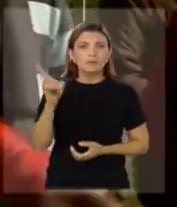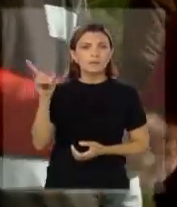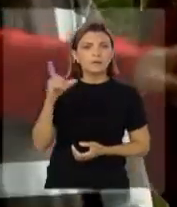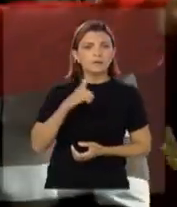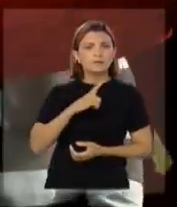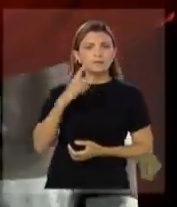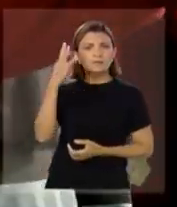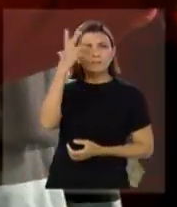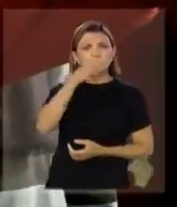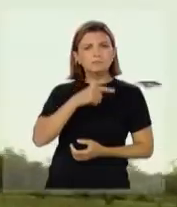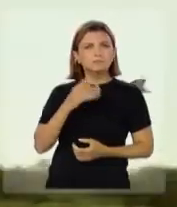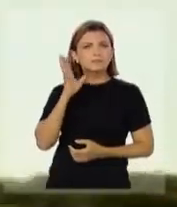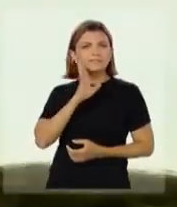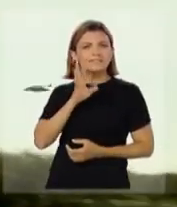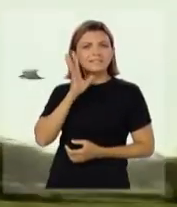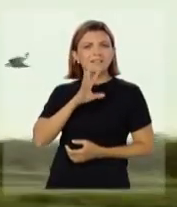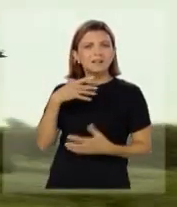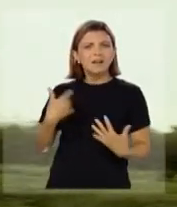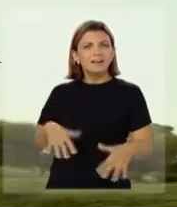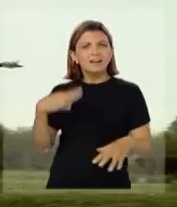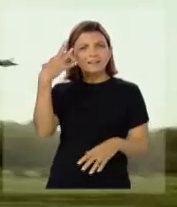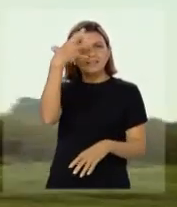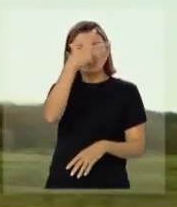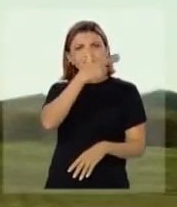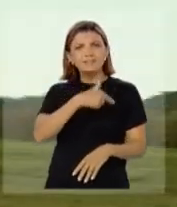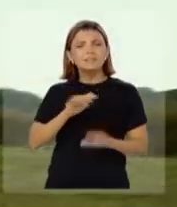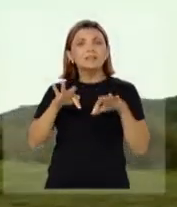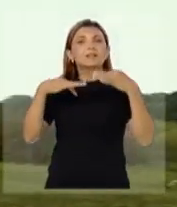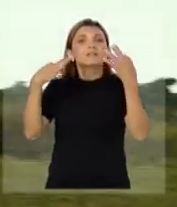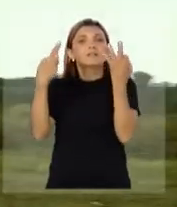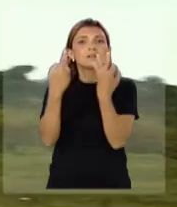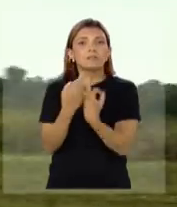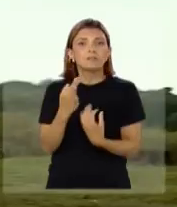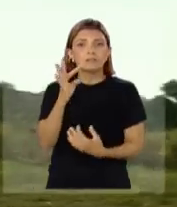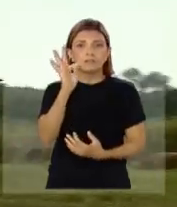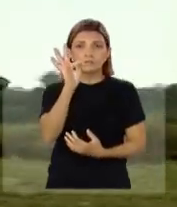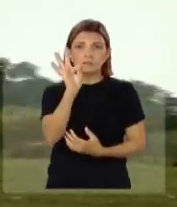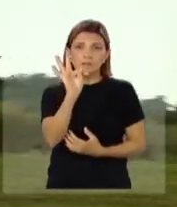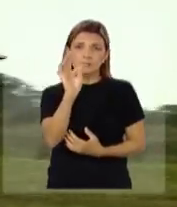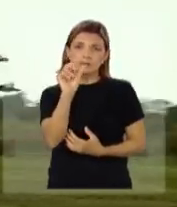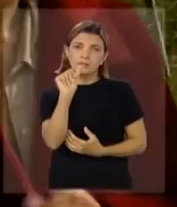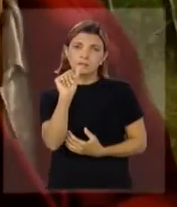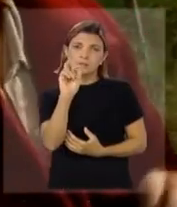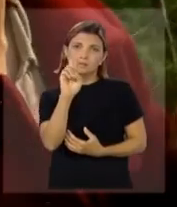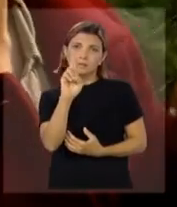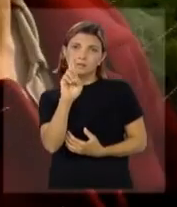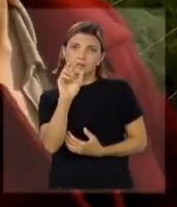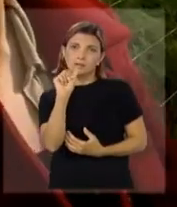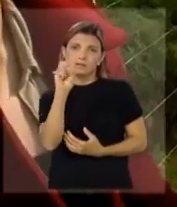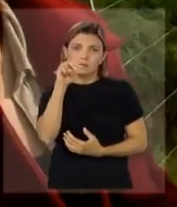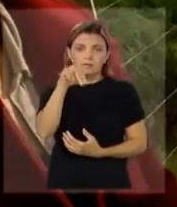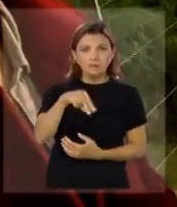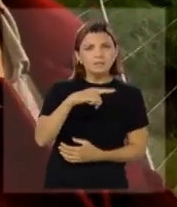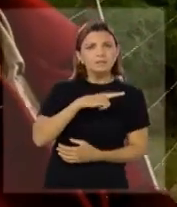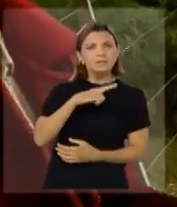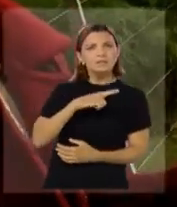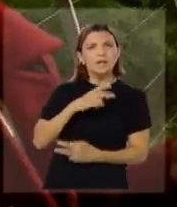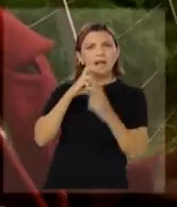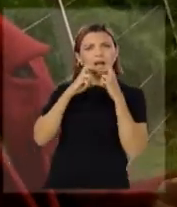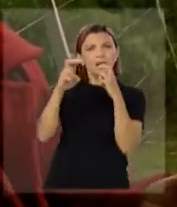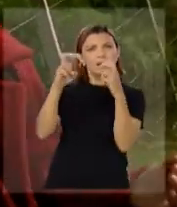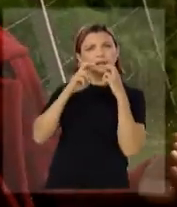Nossa, legal. Água-pés, né? Uhum. Legal. Olha lá. Lá atrás, que legal. Que tri, pessoal. É uma família de tarrãs, olhem lá. Ele faz um barulho como se ele